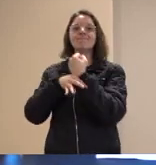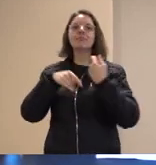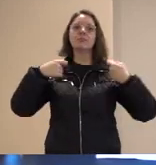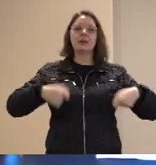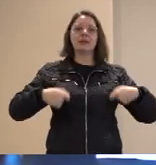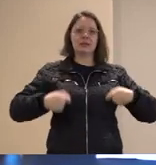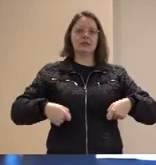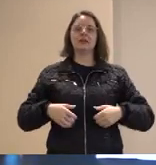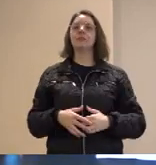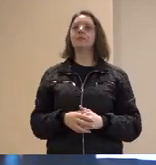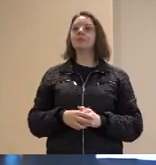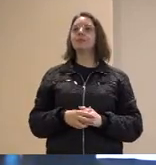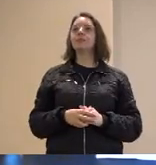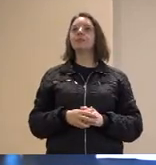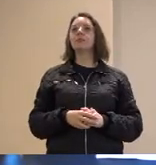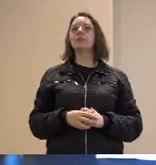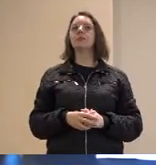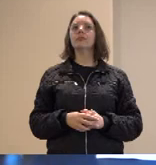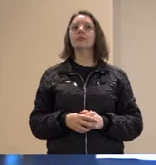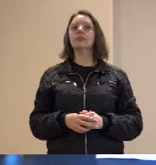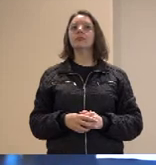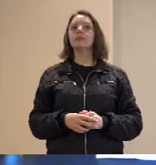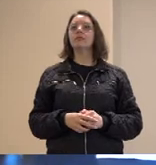que superar.